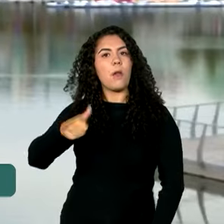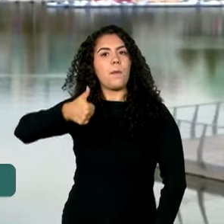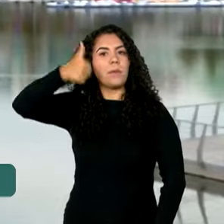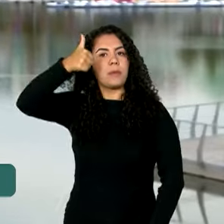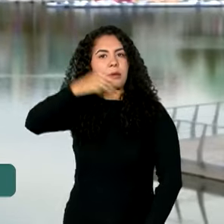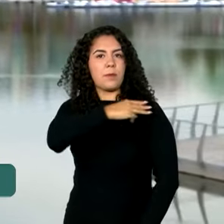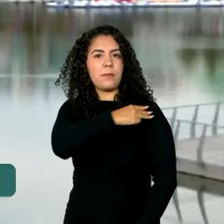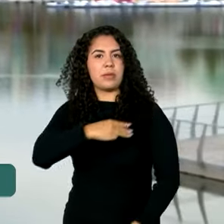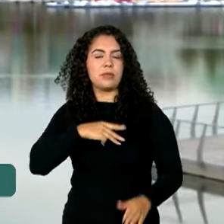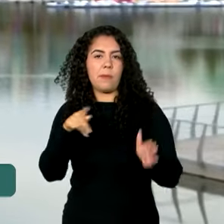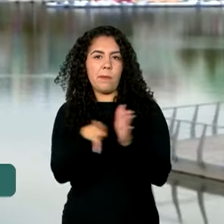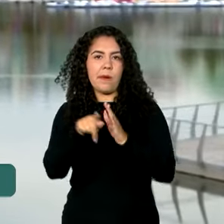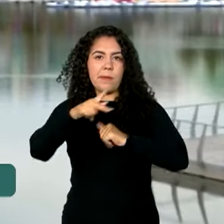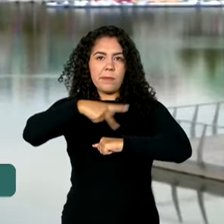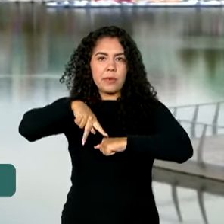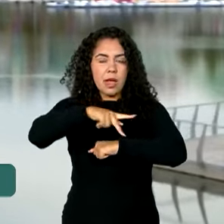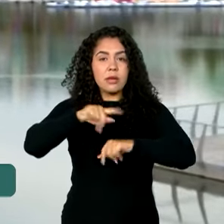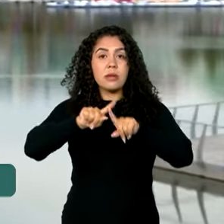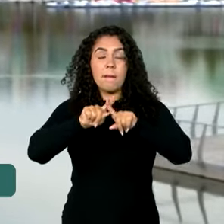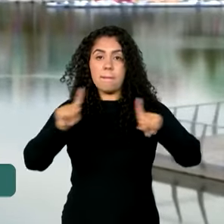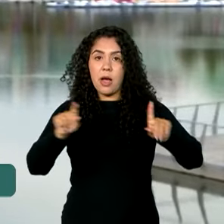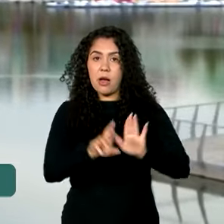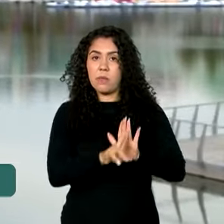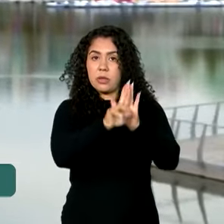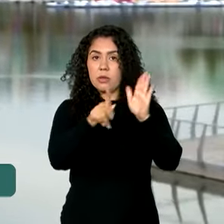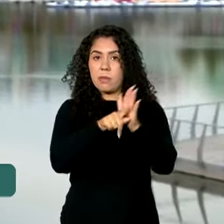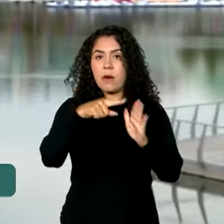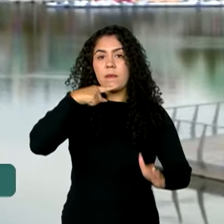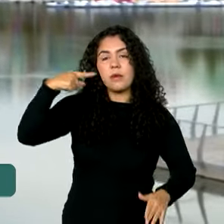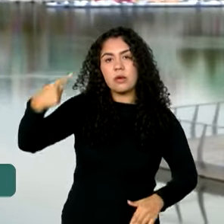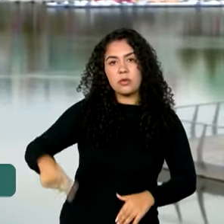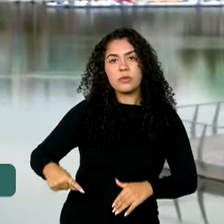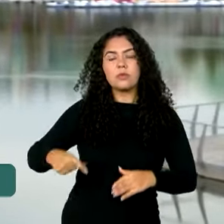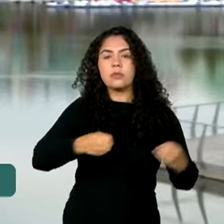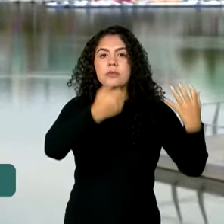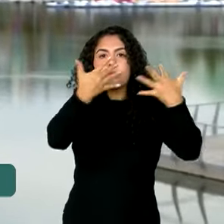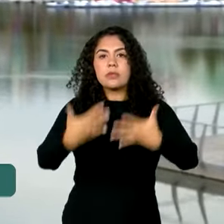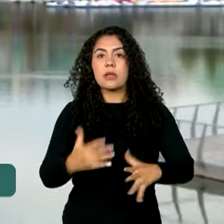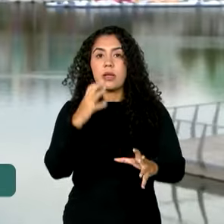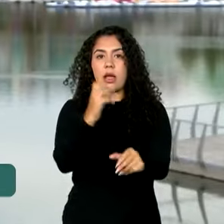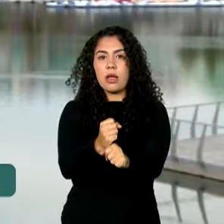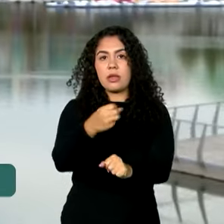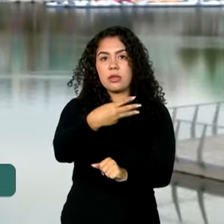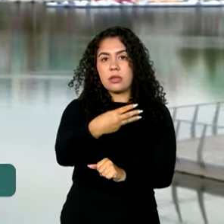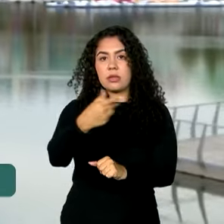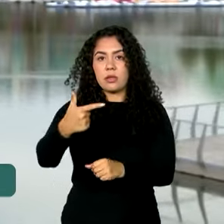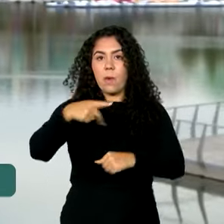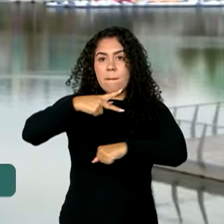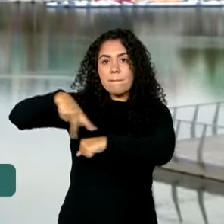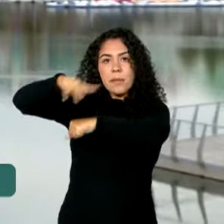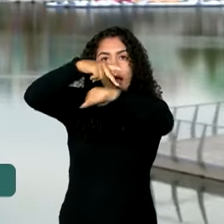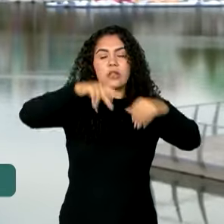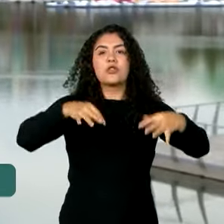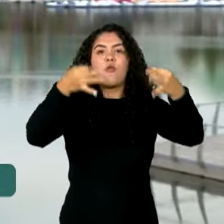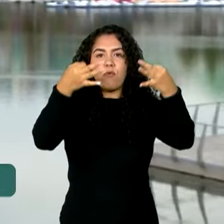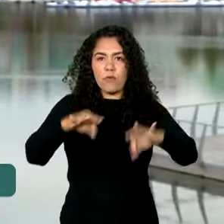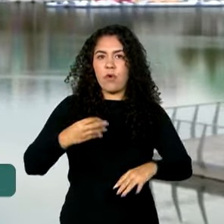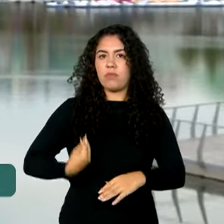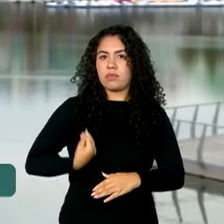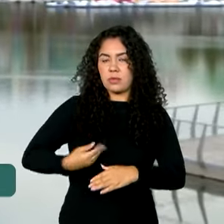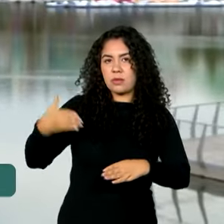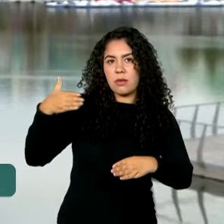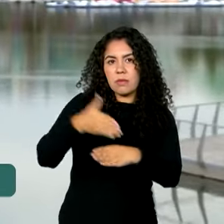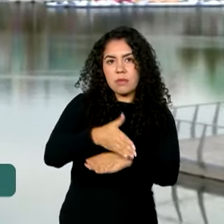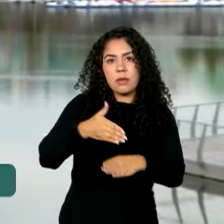país. O governo russo informou que 32 países confirmaram presença no evento em Kazan, sendo 24 líderes